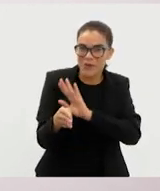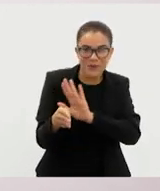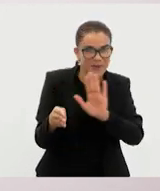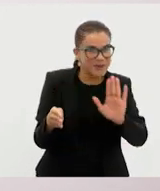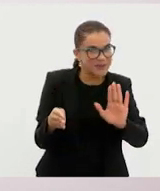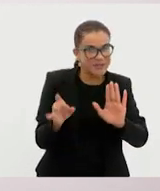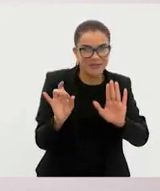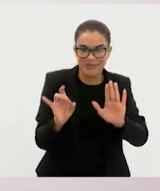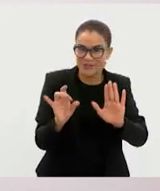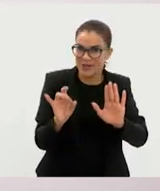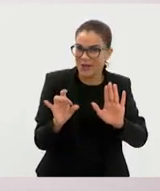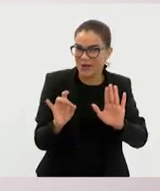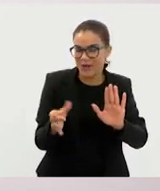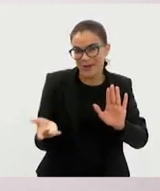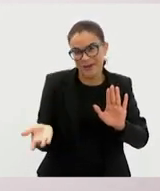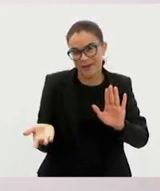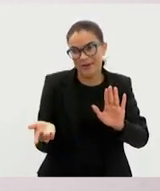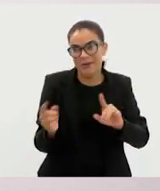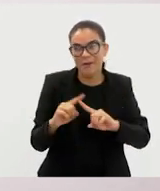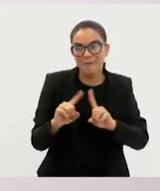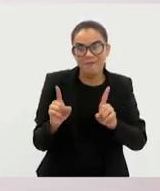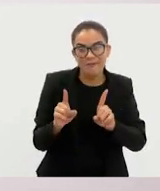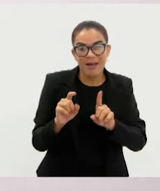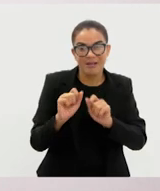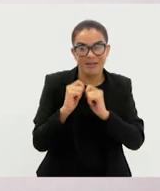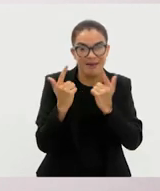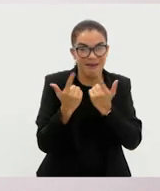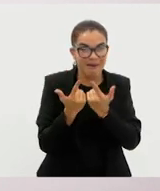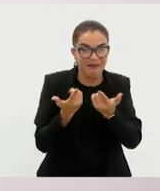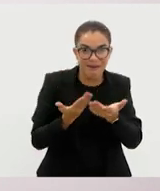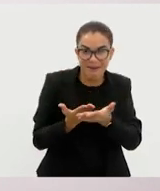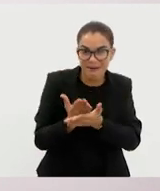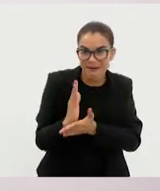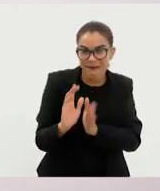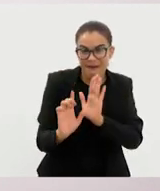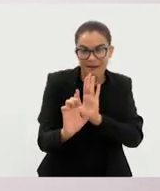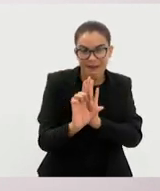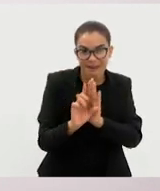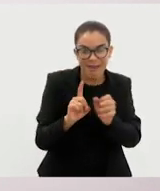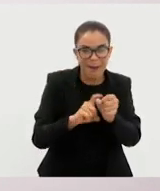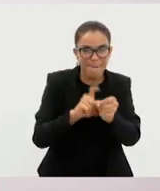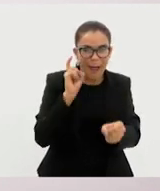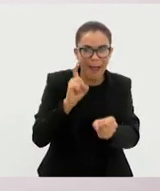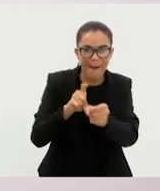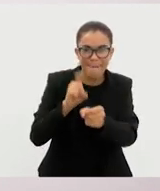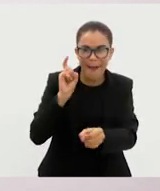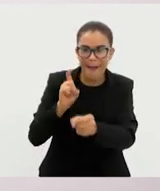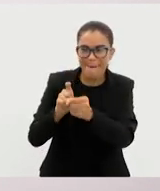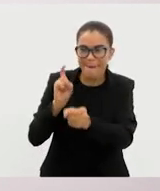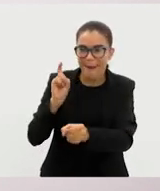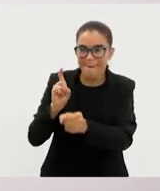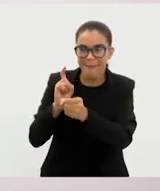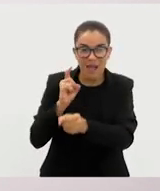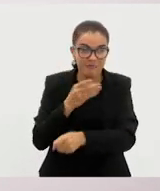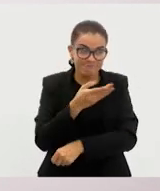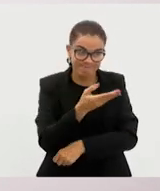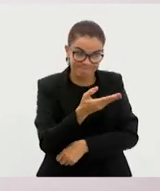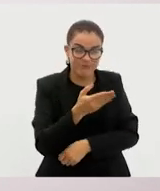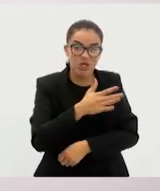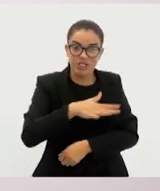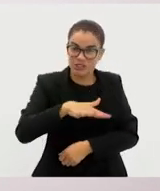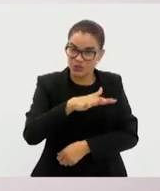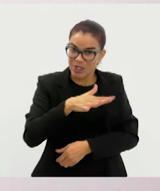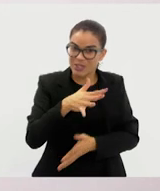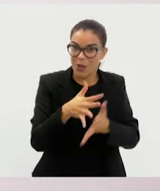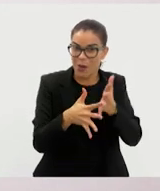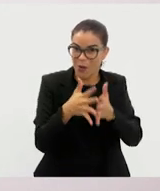remanejamento. Porque se essa casa não aprovasse as desvinculações, os senhores iam ficar numa situação